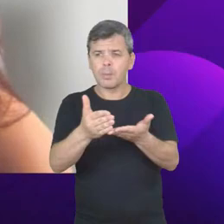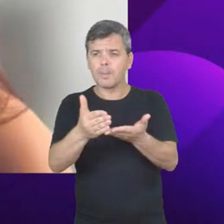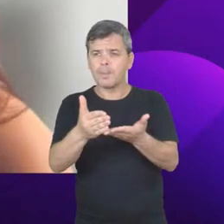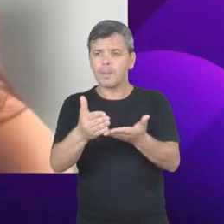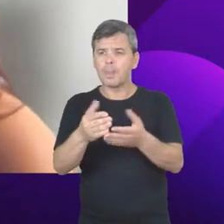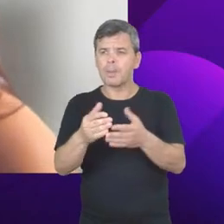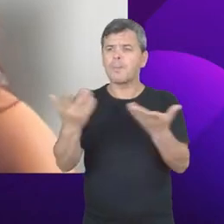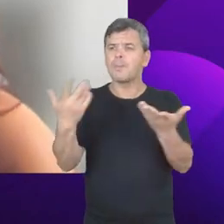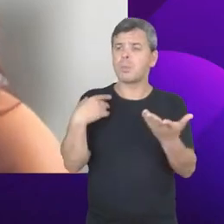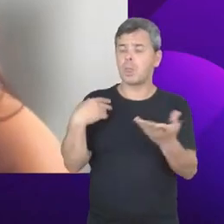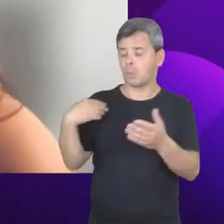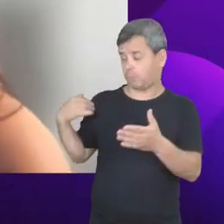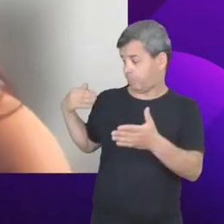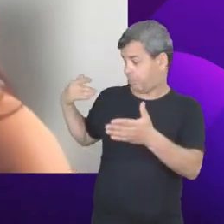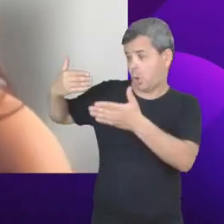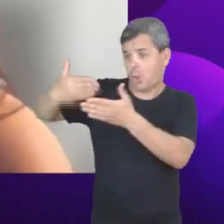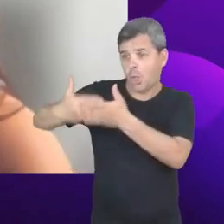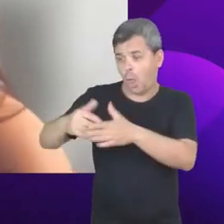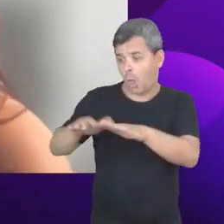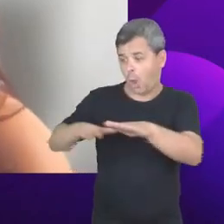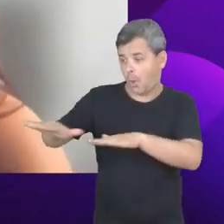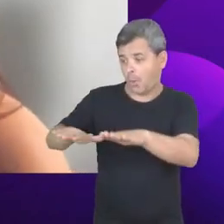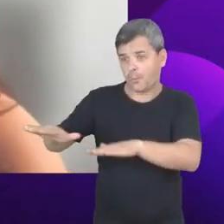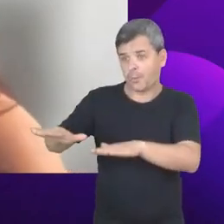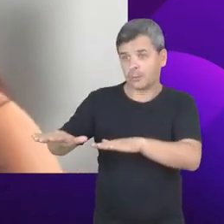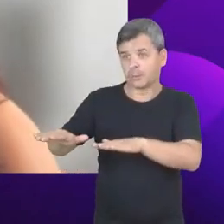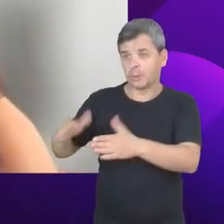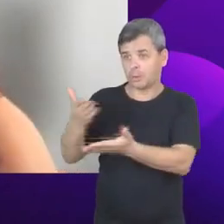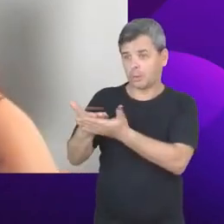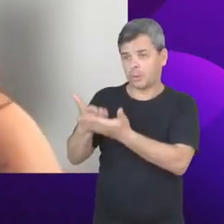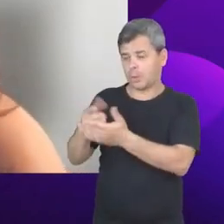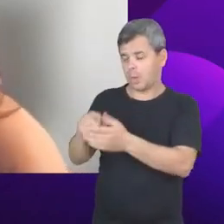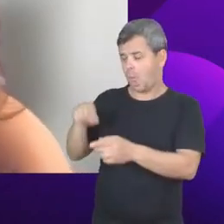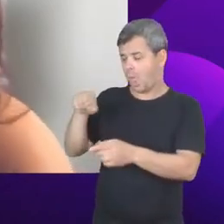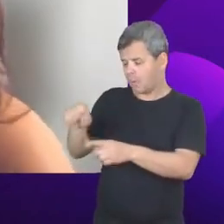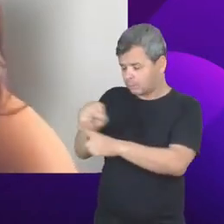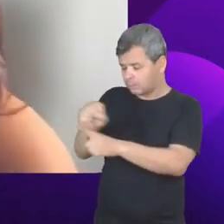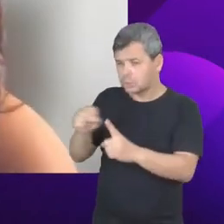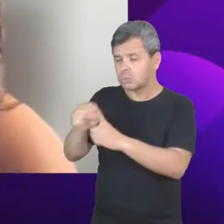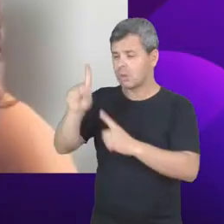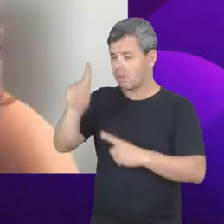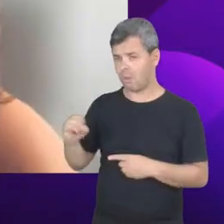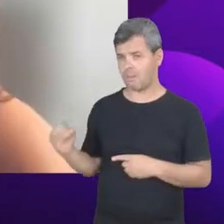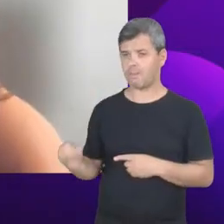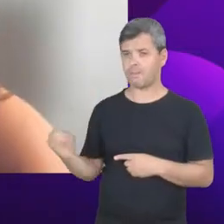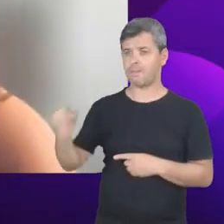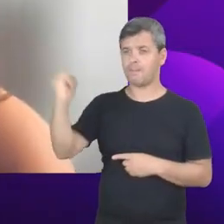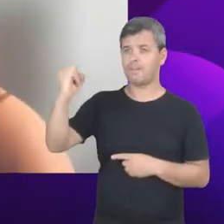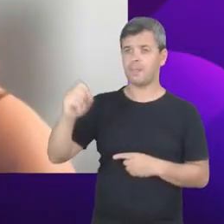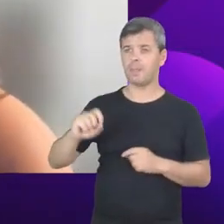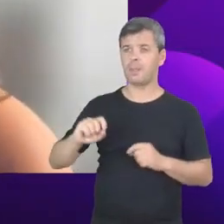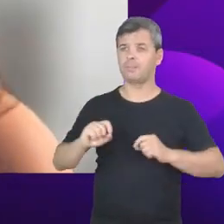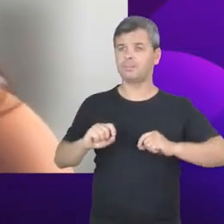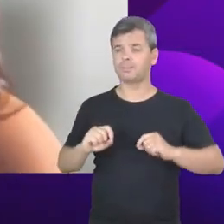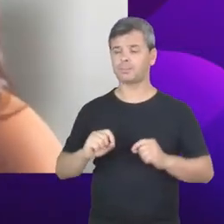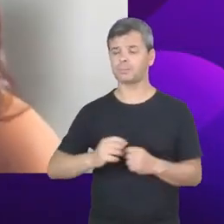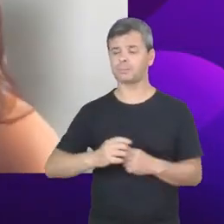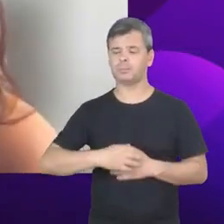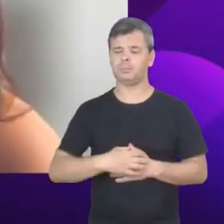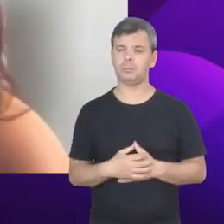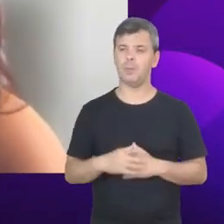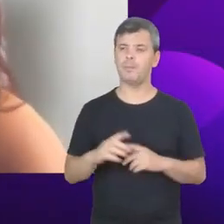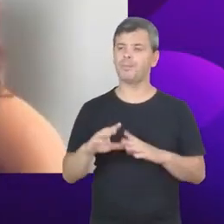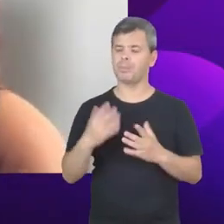fazendo um breve histórico do movimento estudantil, esse movimento social que é tão importante e que